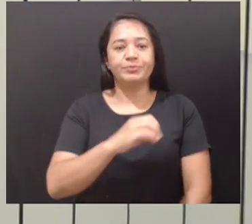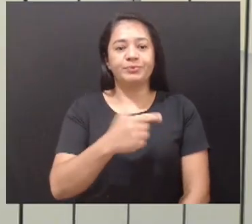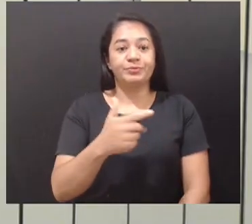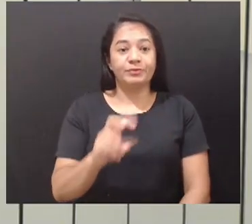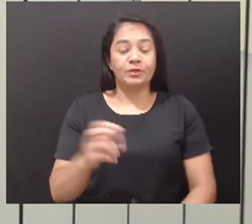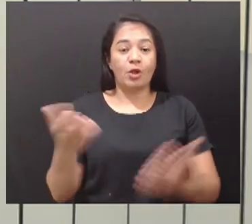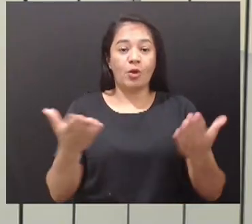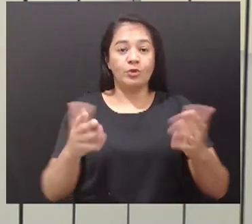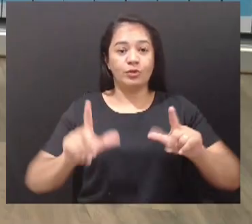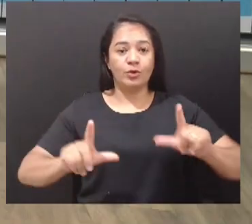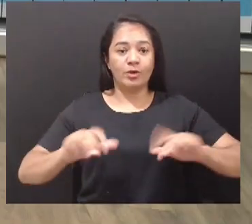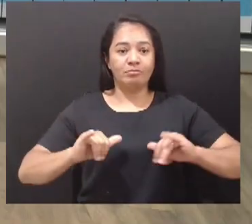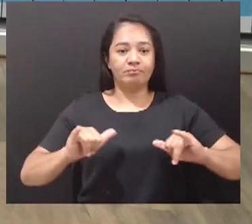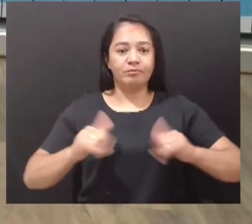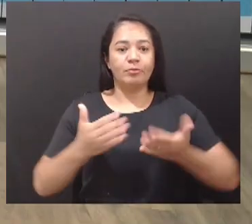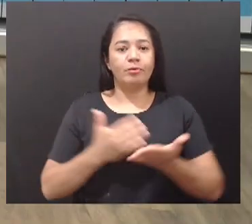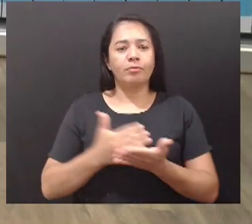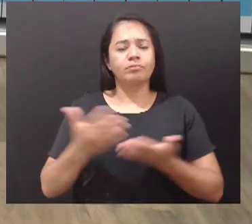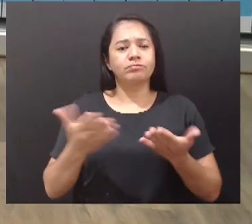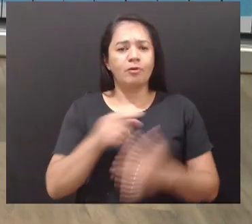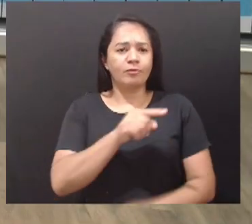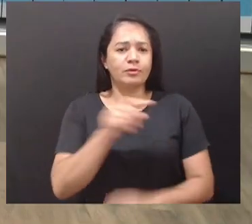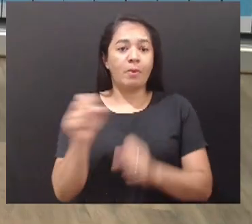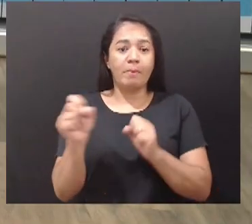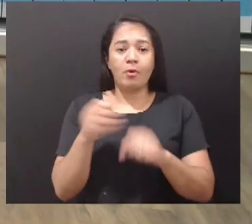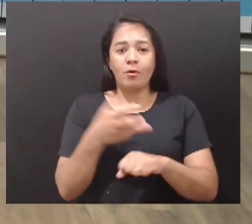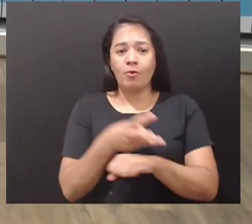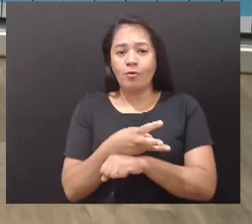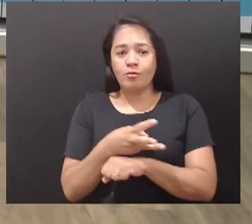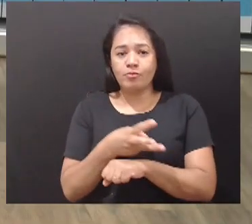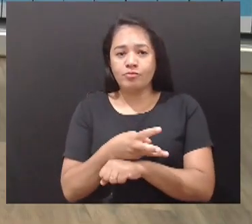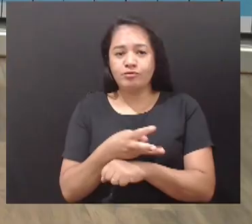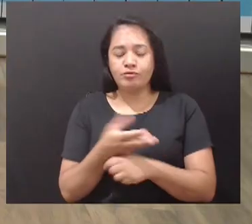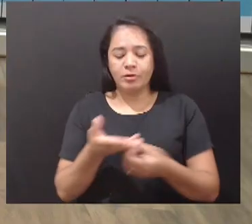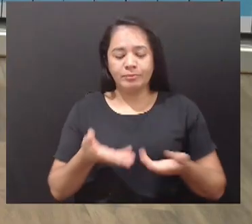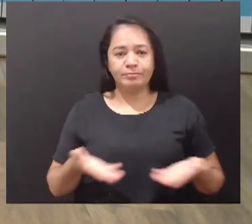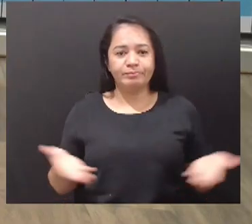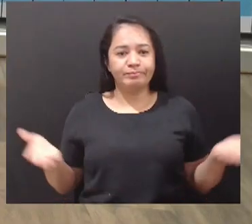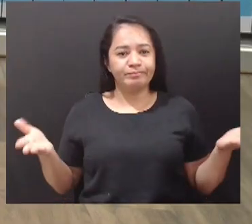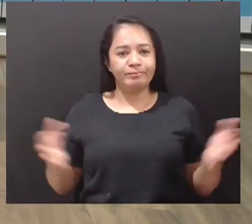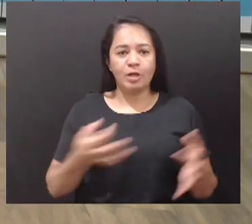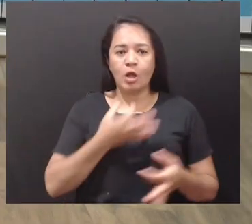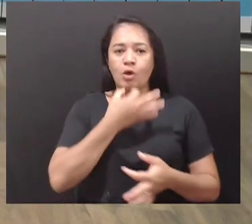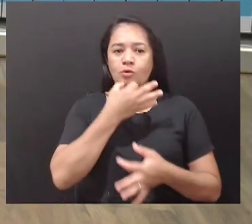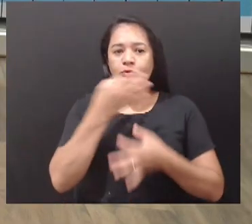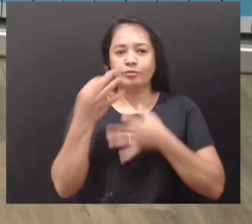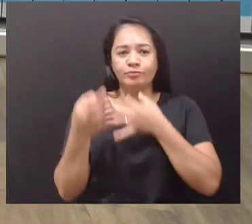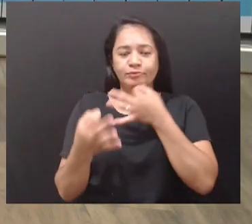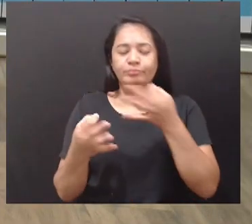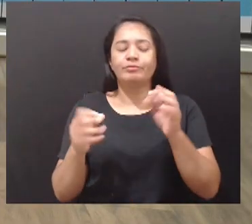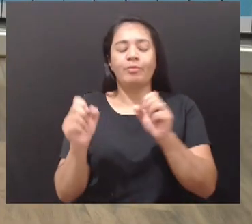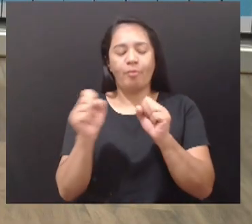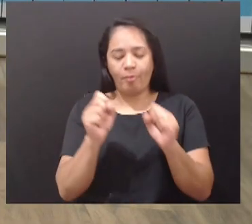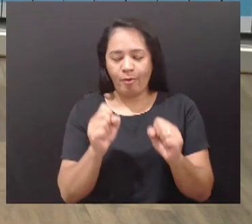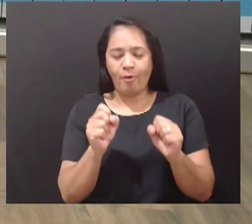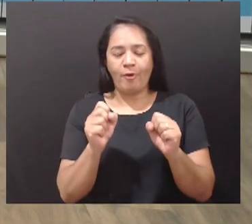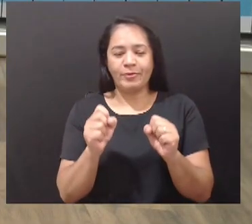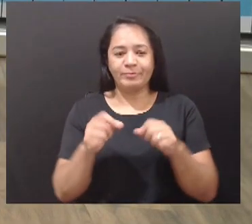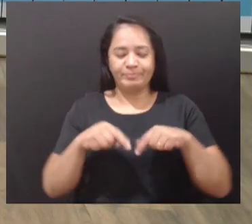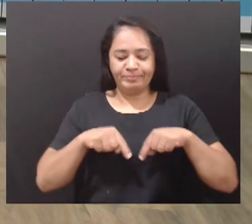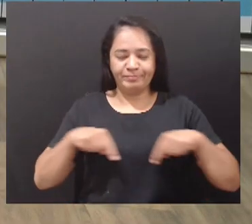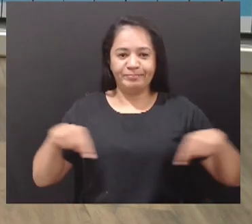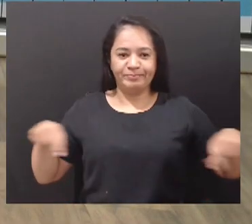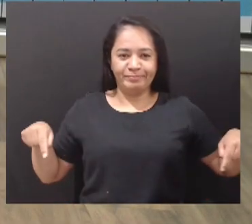começa agora e você pode participar enviando a sua sugestão, a sua opinião pelo WhatsApp da nossa redação. Anote